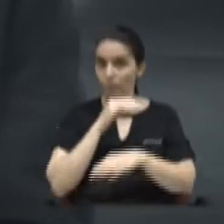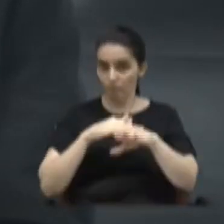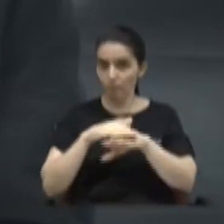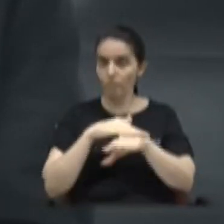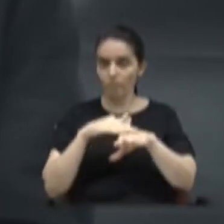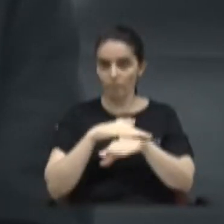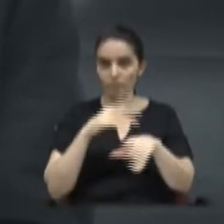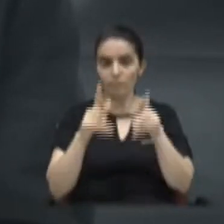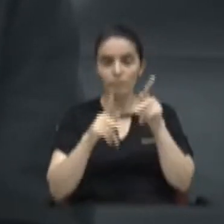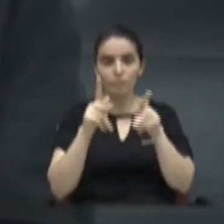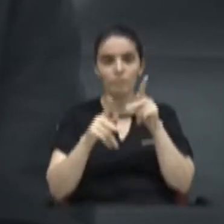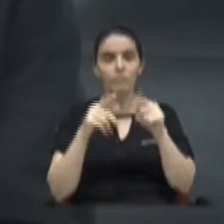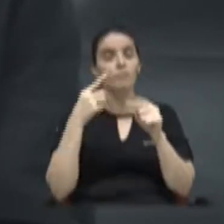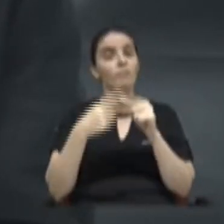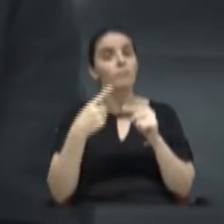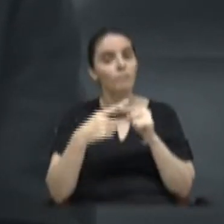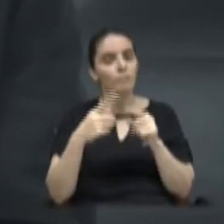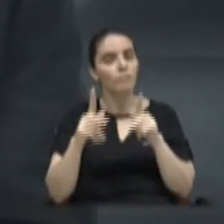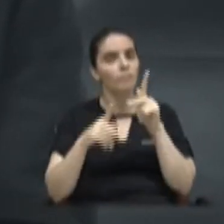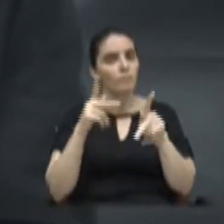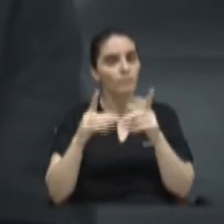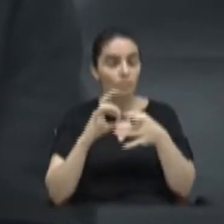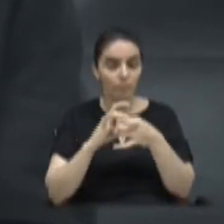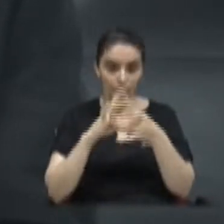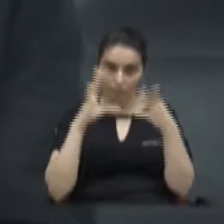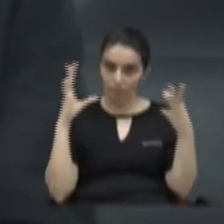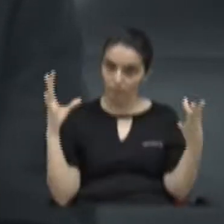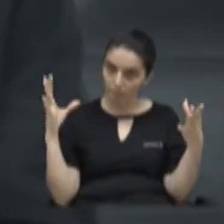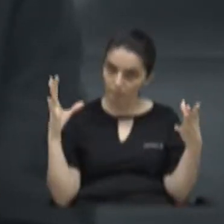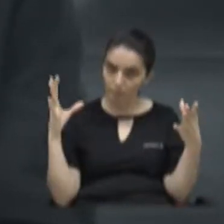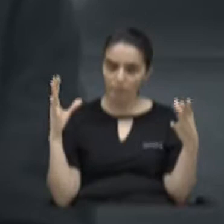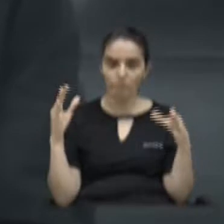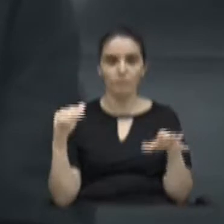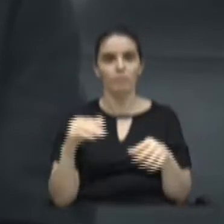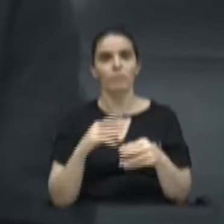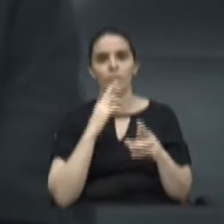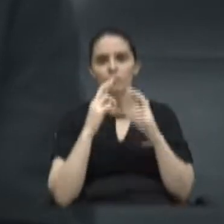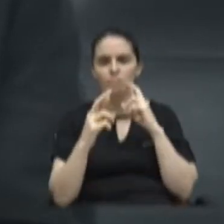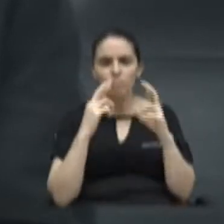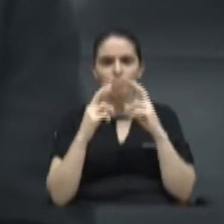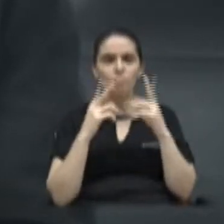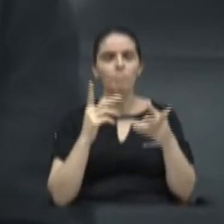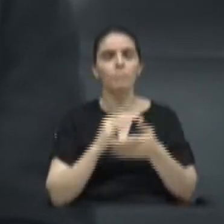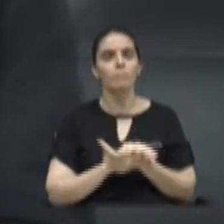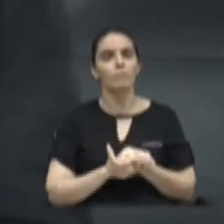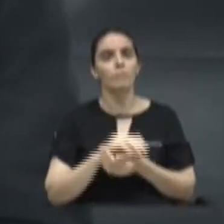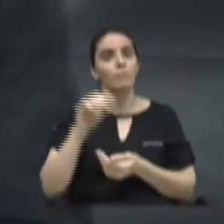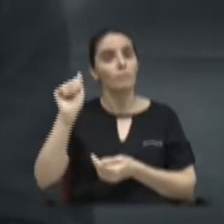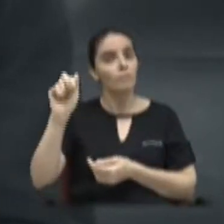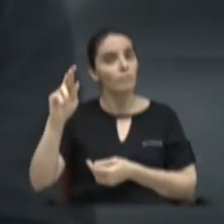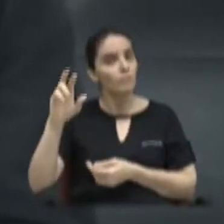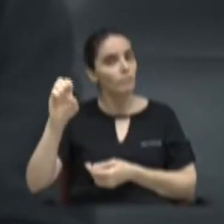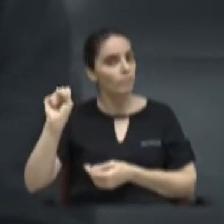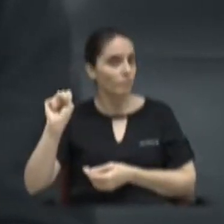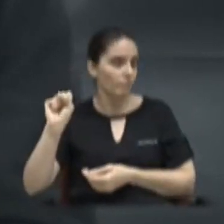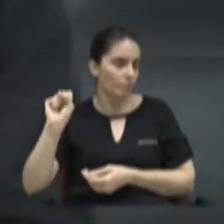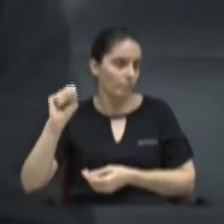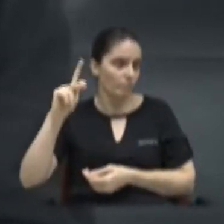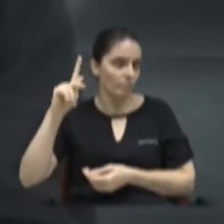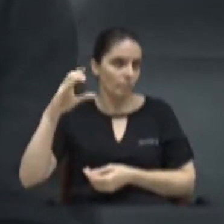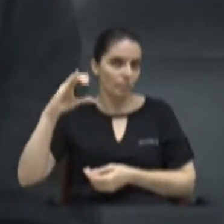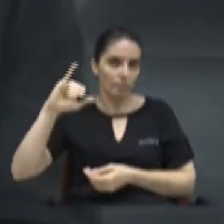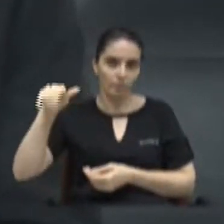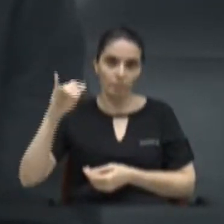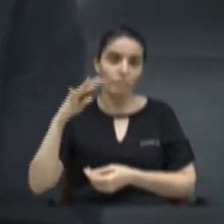que a população realmente tem disponibilidade para poder reclamar. E a Ares PCJ, na